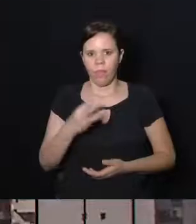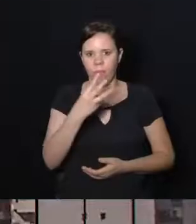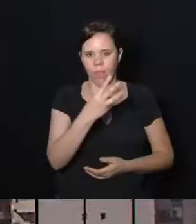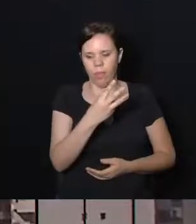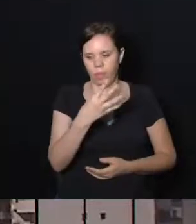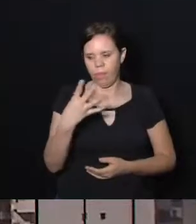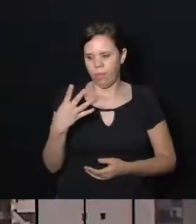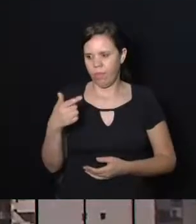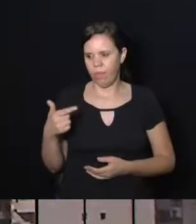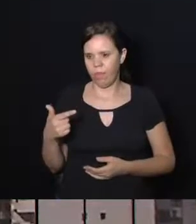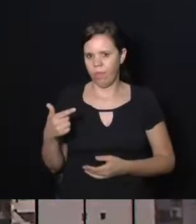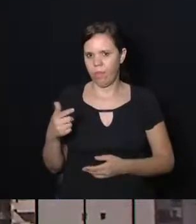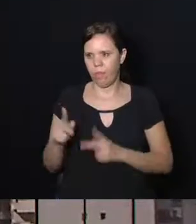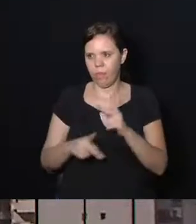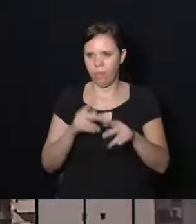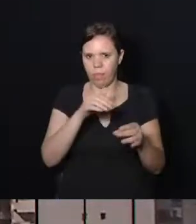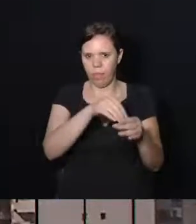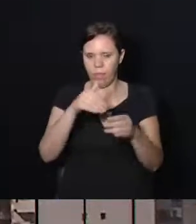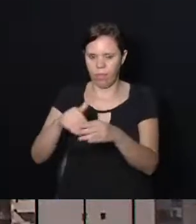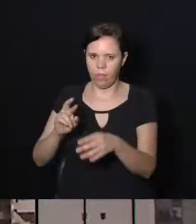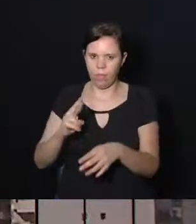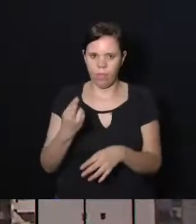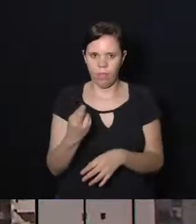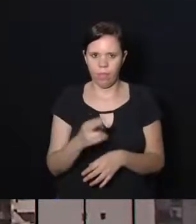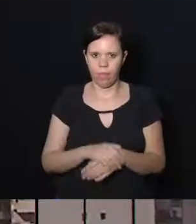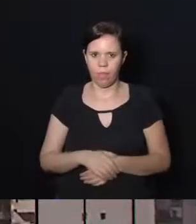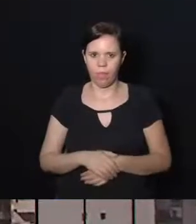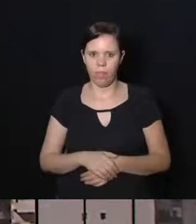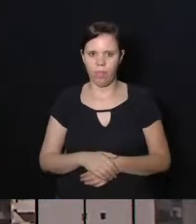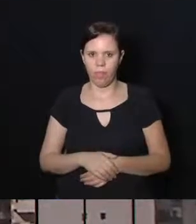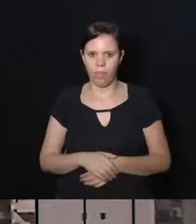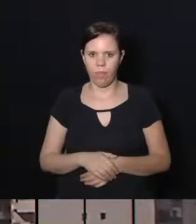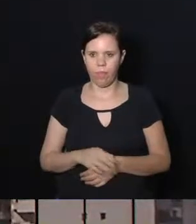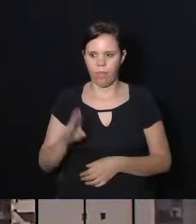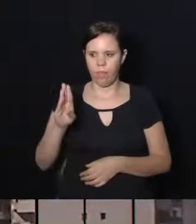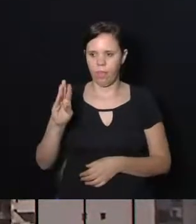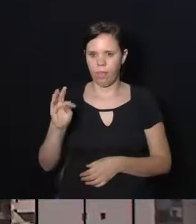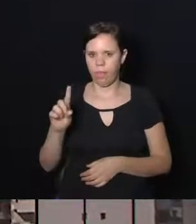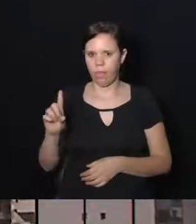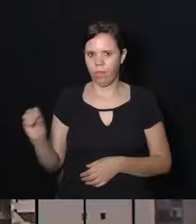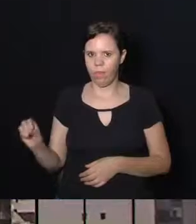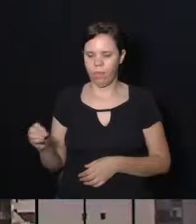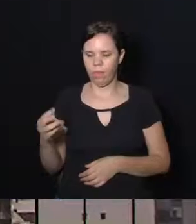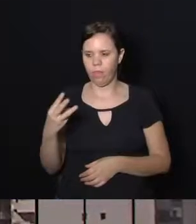342 pessoas votaram e o resultado ficou assim. Bernardo Fischer com